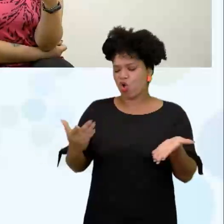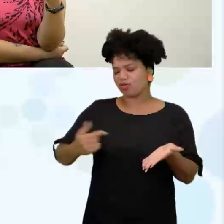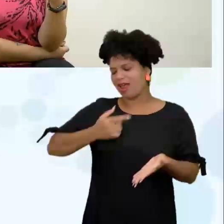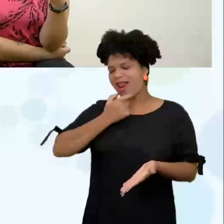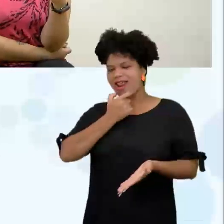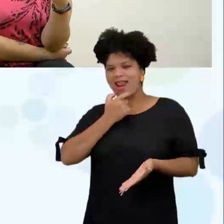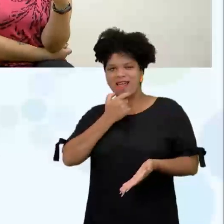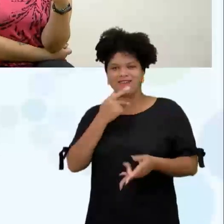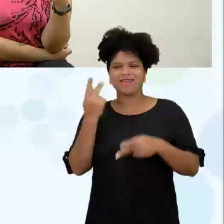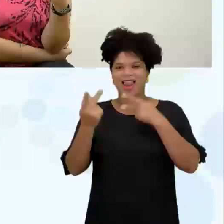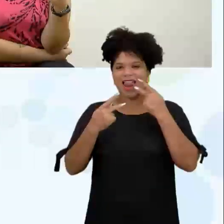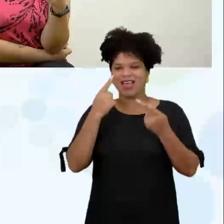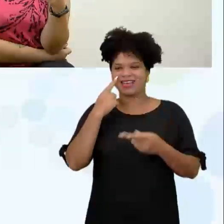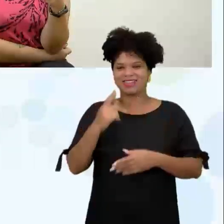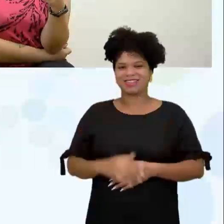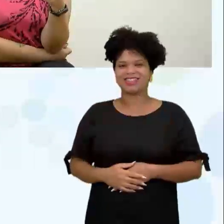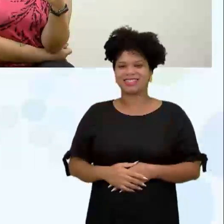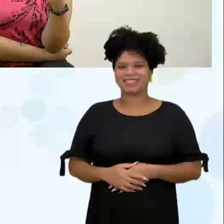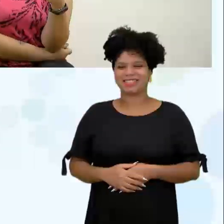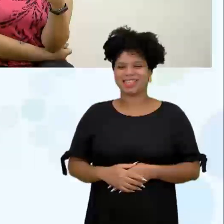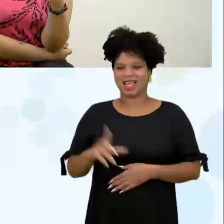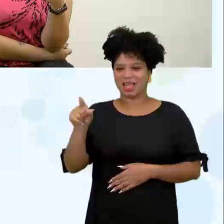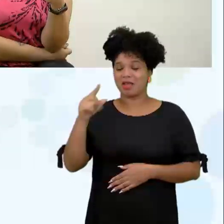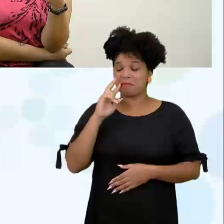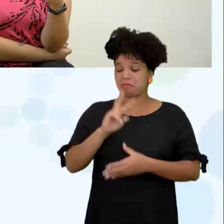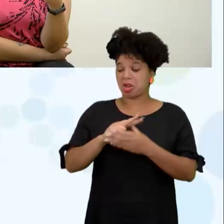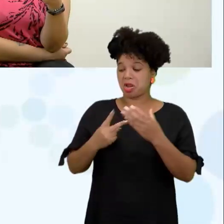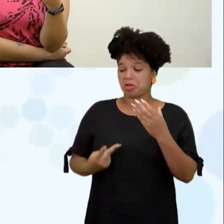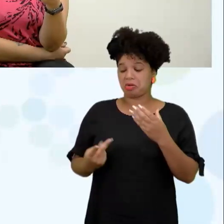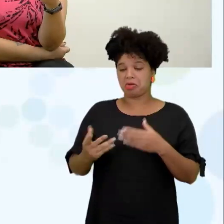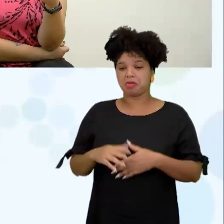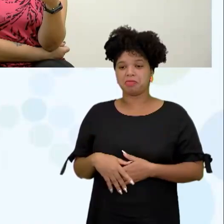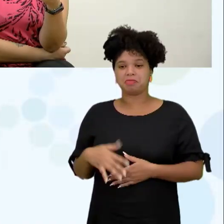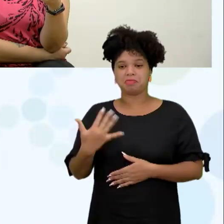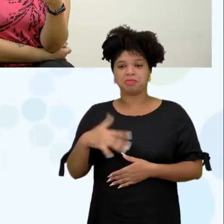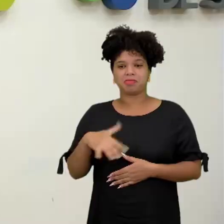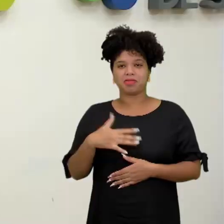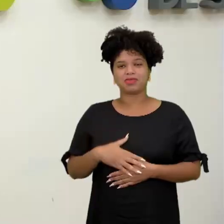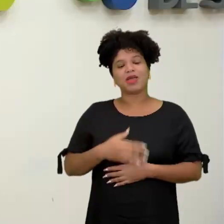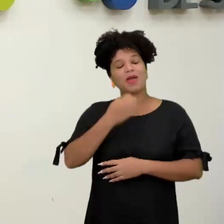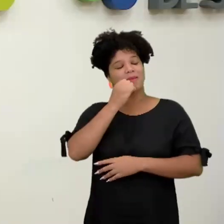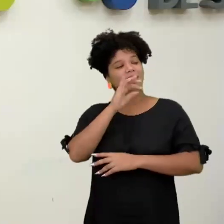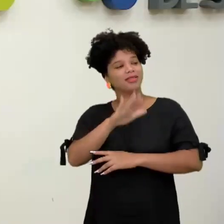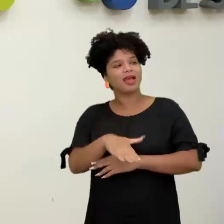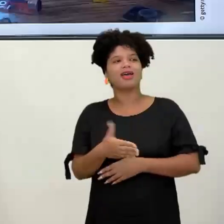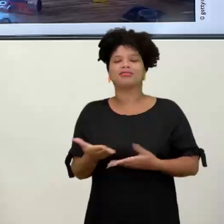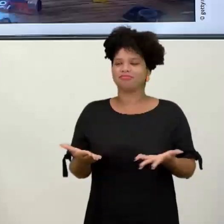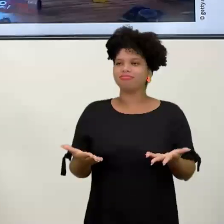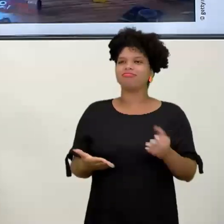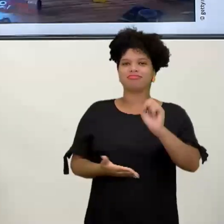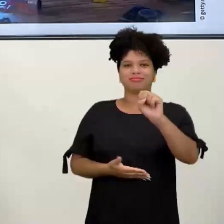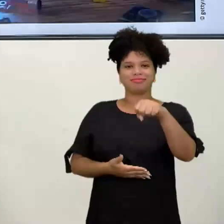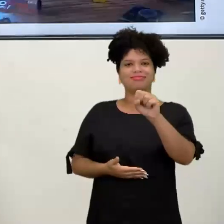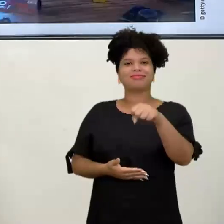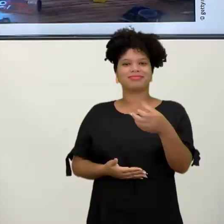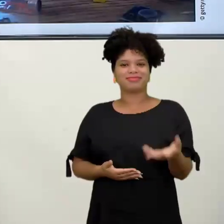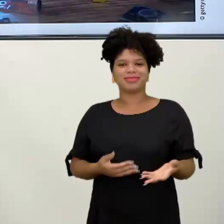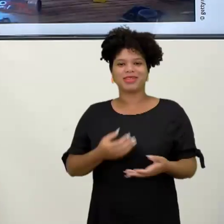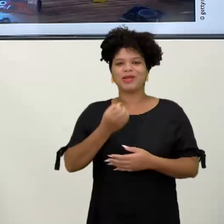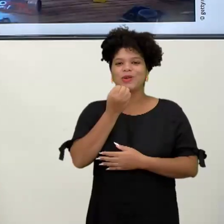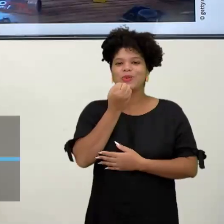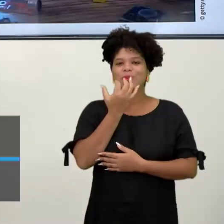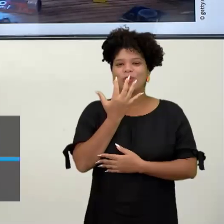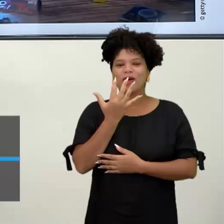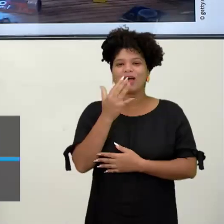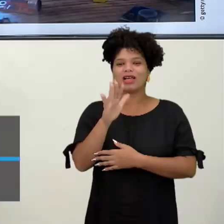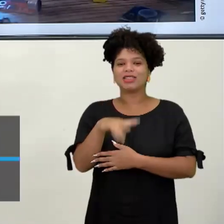meu inglês. Poligrota. Ai, a professora Magali já tá falando good evening. Good evening, é isso, gente. Hoje a gente tá aqui,